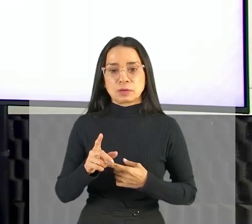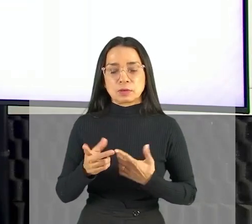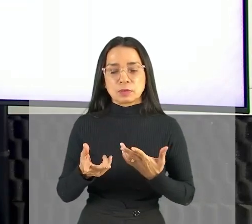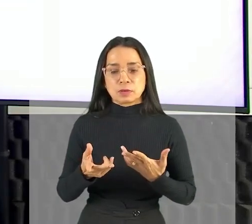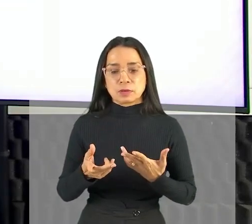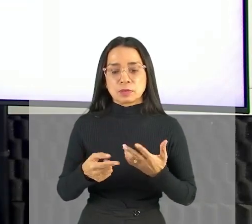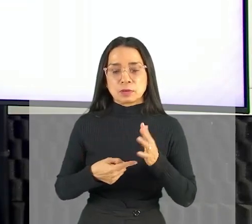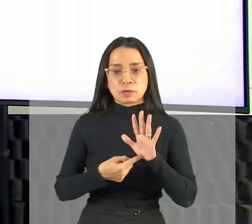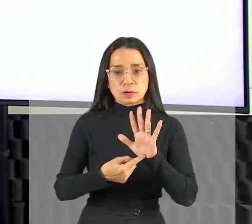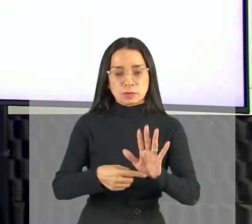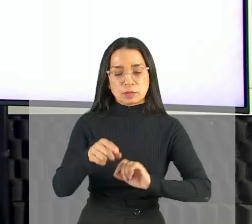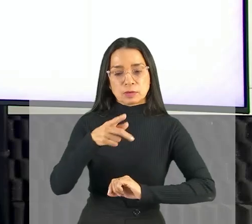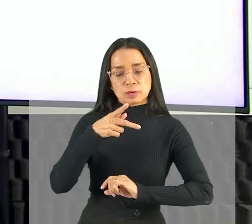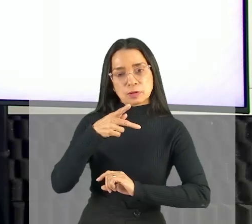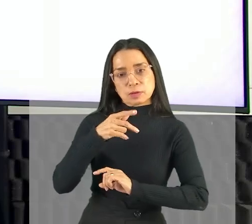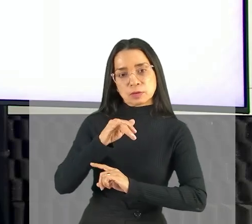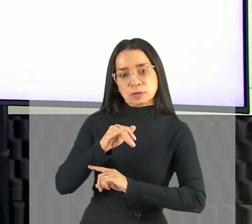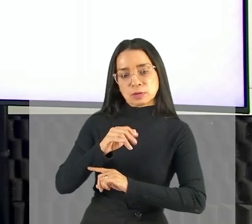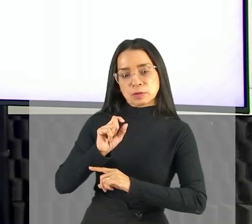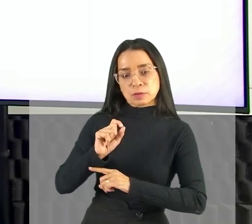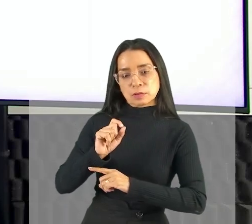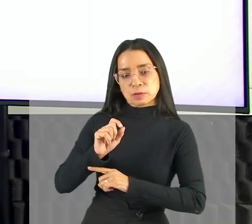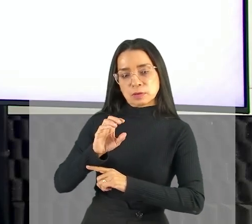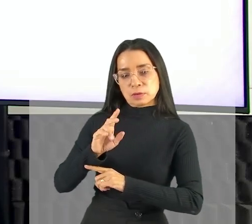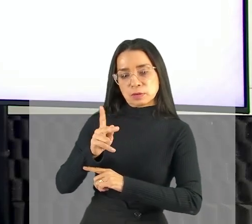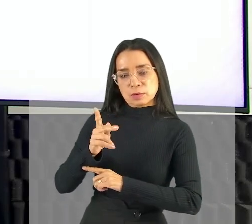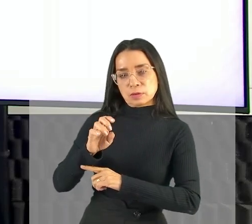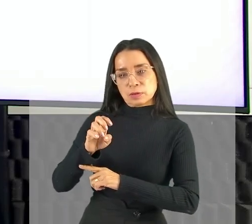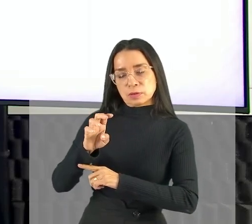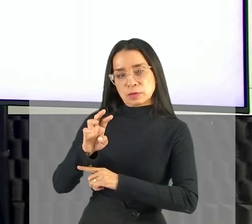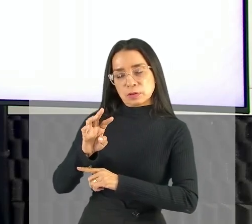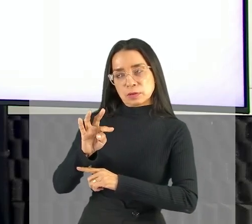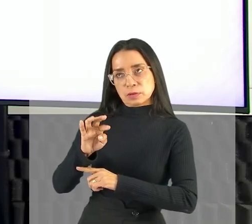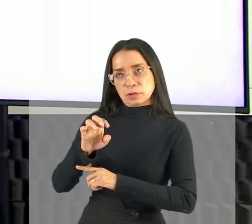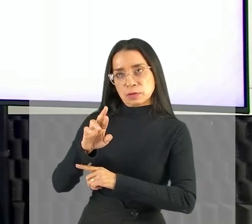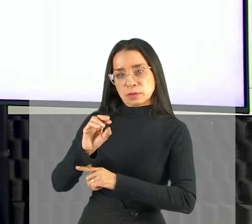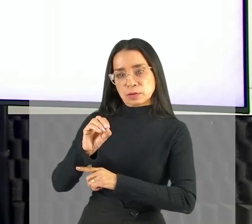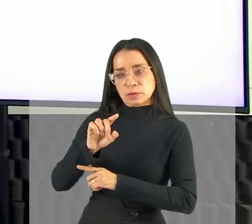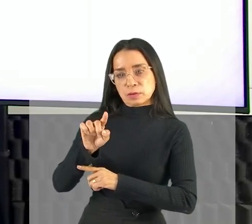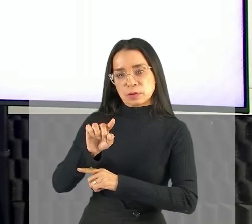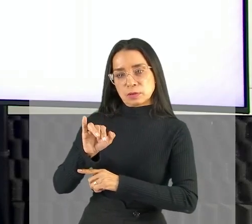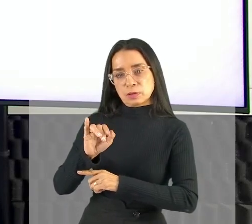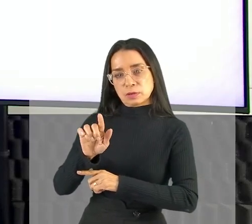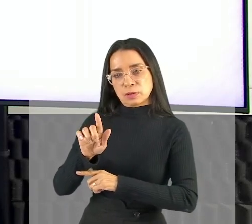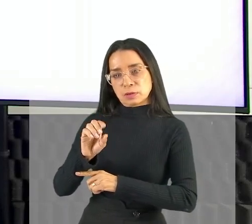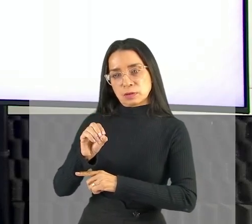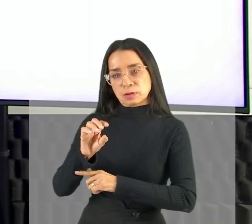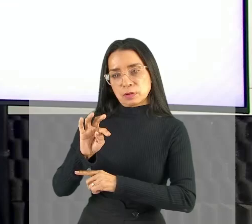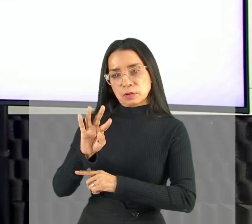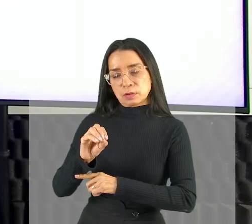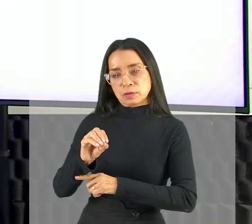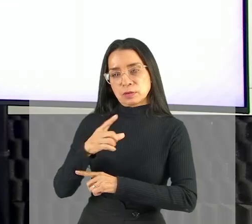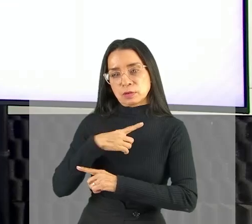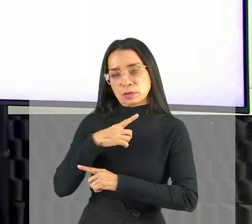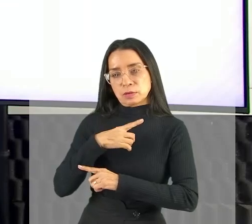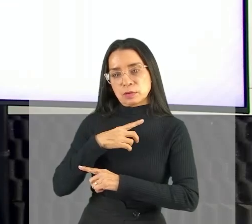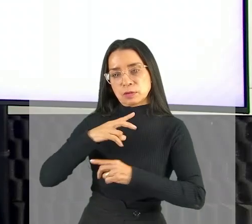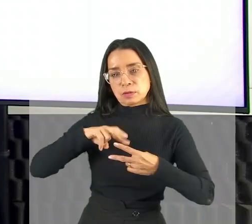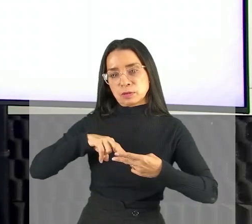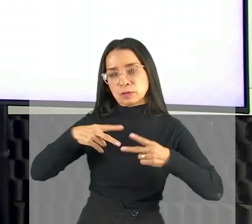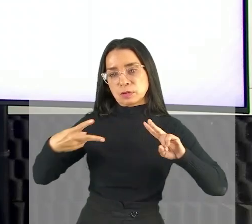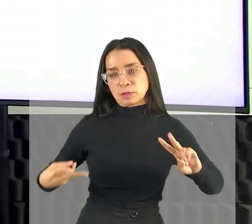são heterozigotos ou seja eles tinham a informação genética